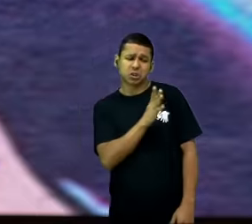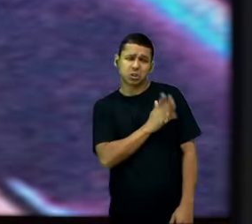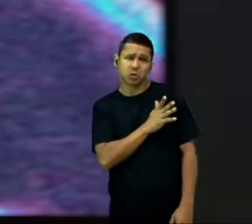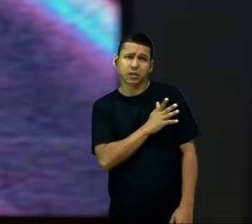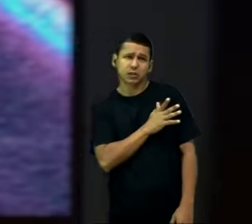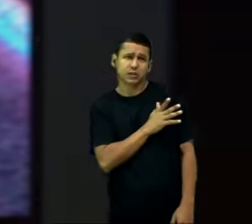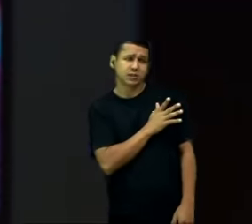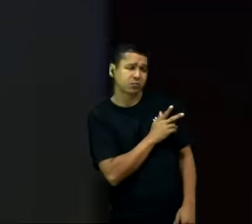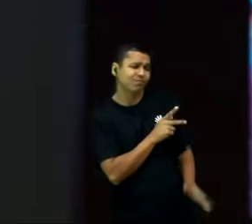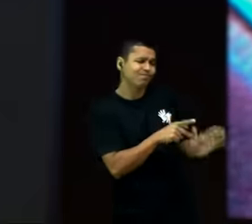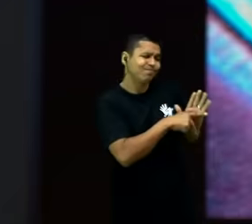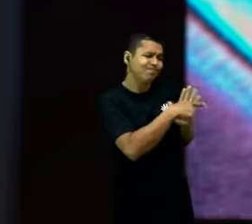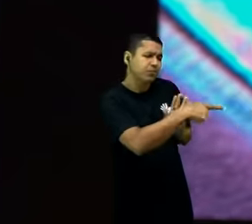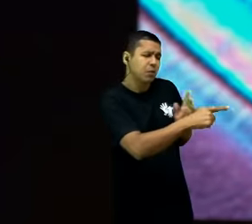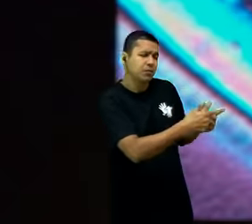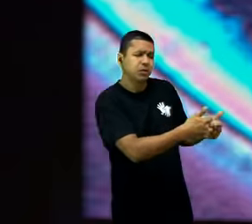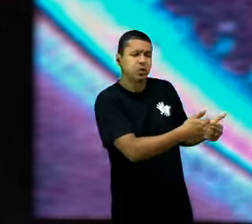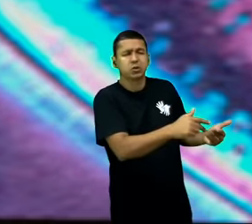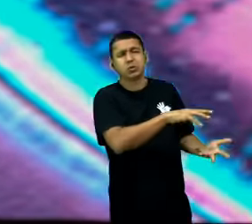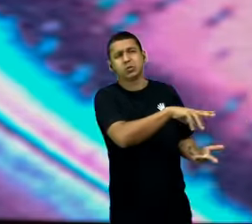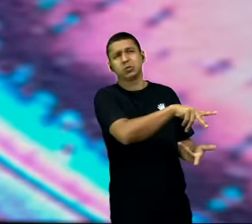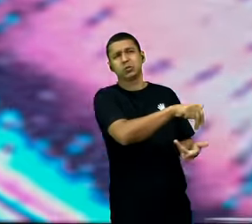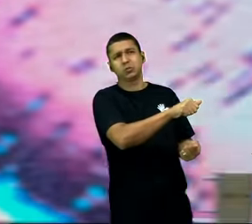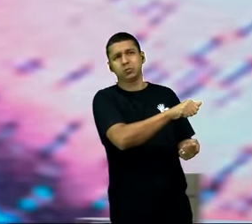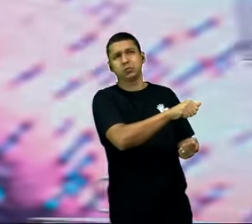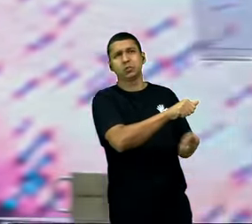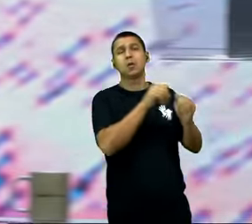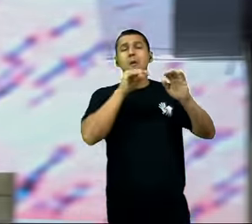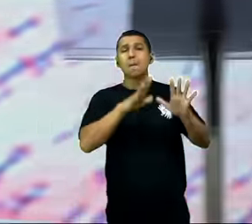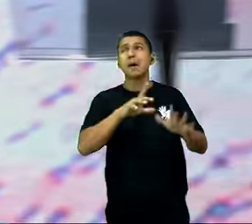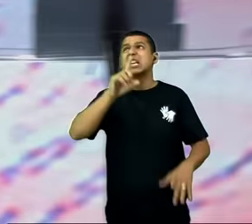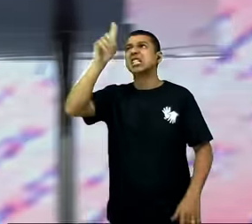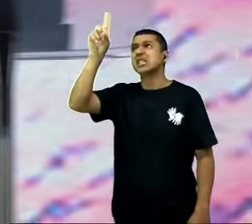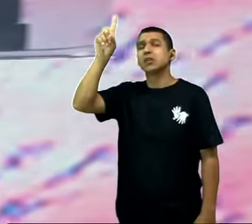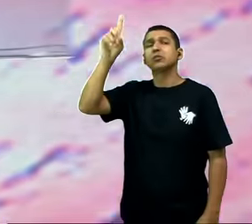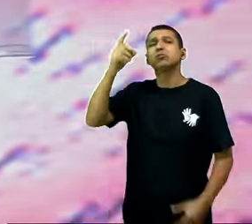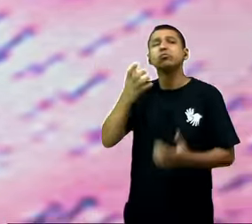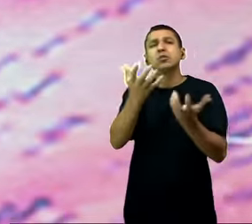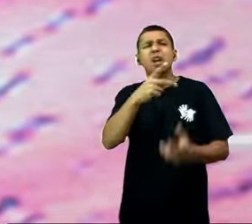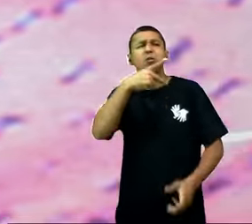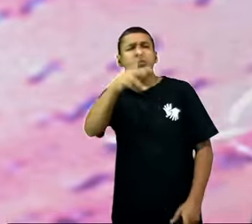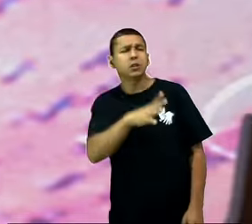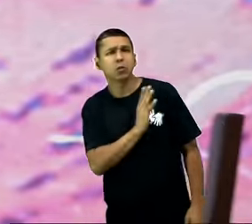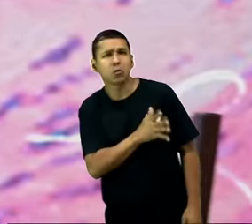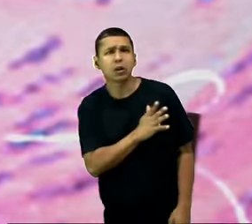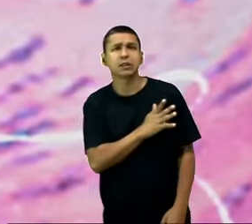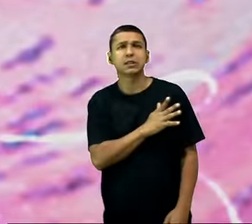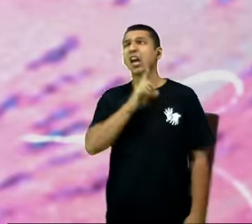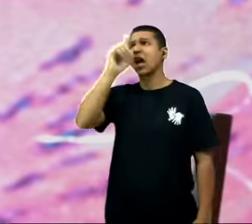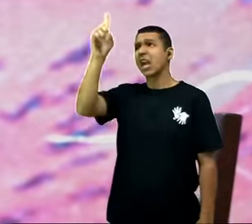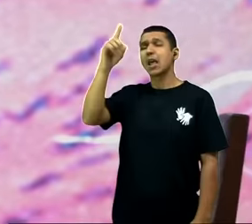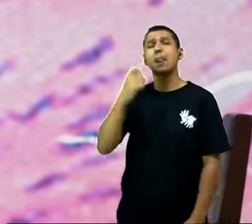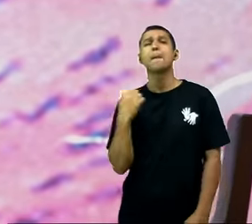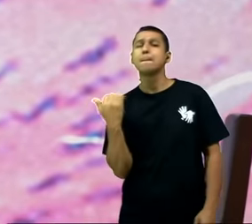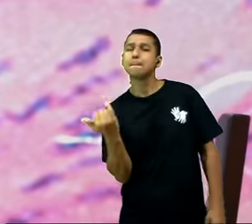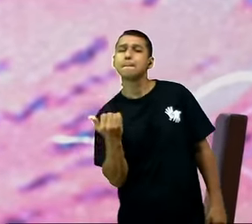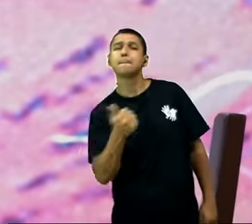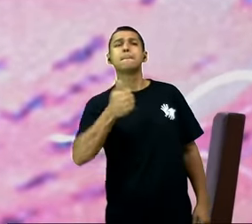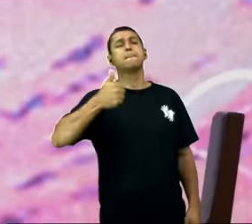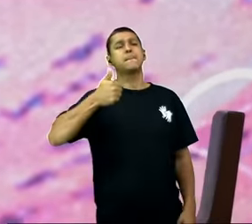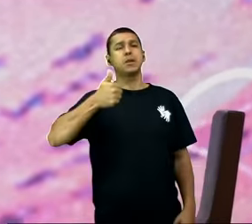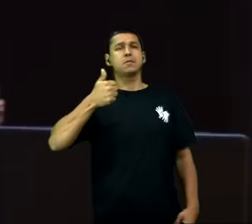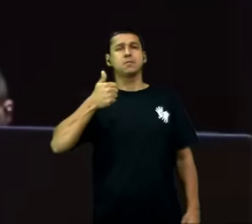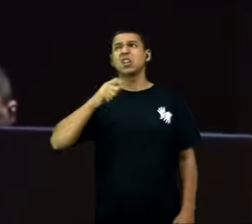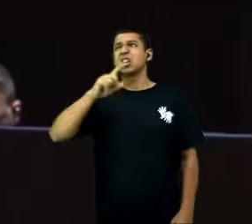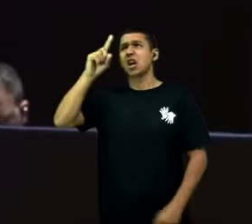as coisas de lado. Eu sou teu Senhor, eu sou teu Pai, eu sou teu dono. Eu cuido de você, eu sou o primeiro, eu sou o único. Eu não divido a